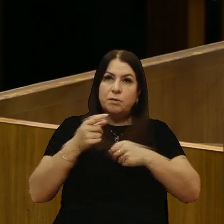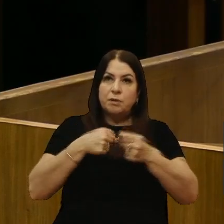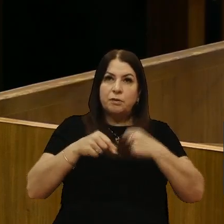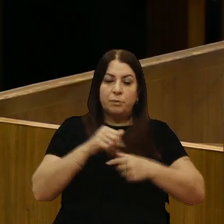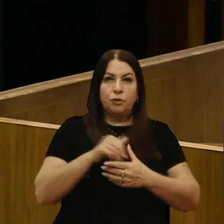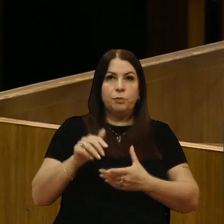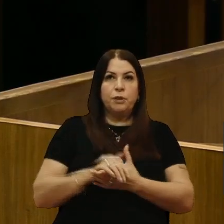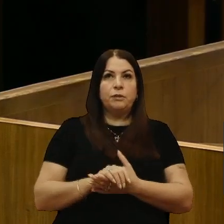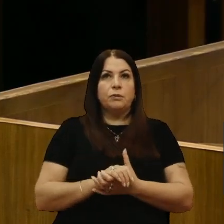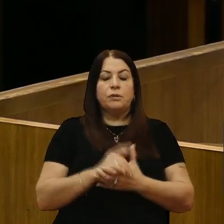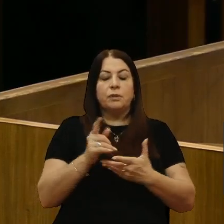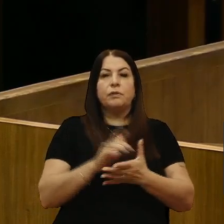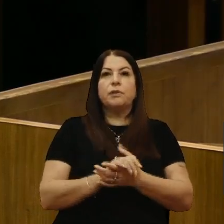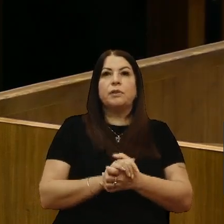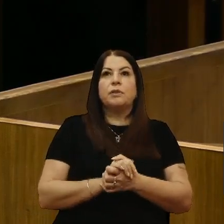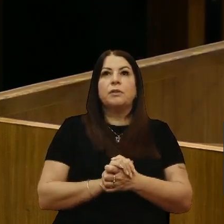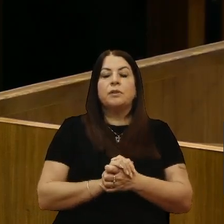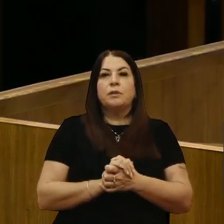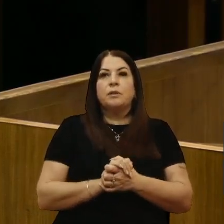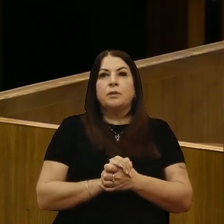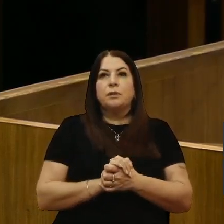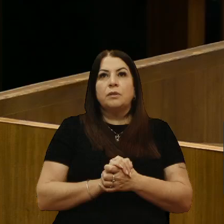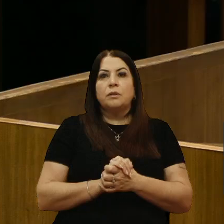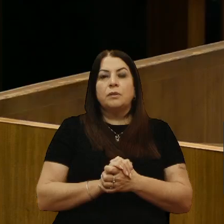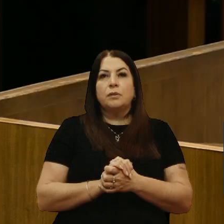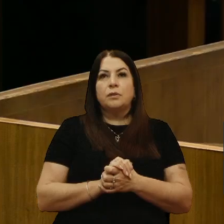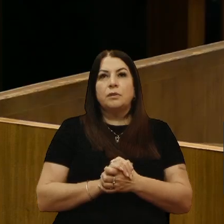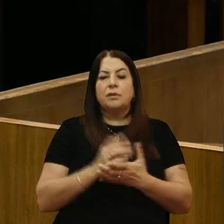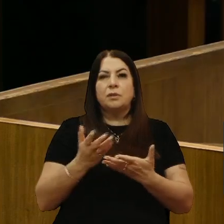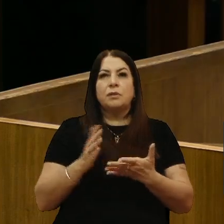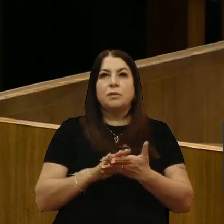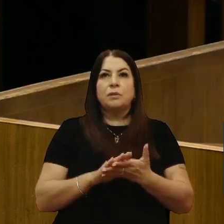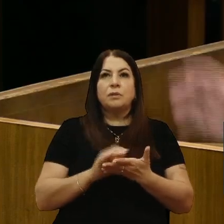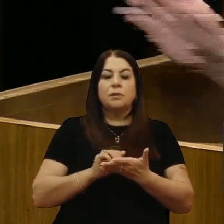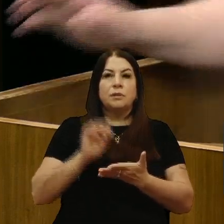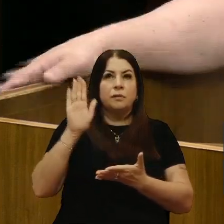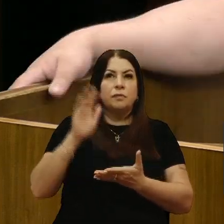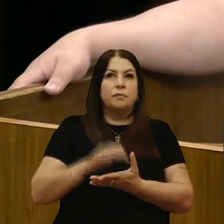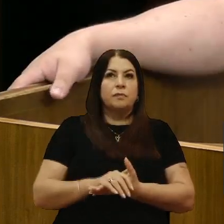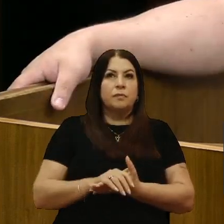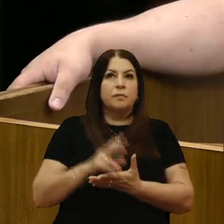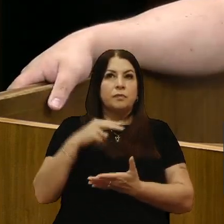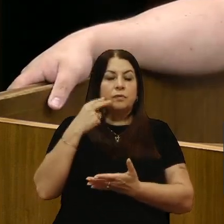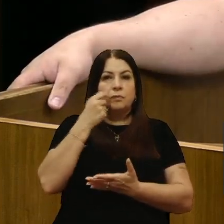Peço uma parte. Outras, bom, para não perder, então, Uma só parte, vereador, vereador Cristiano.